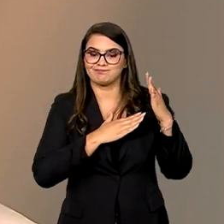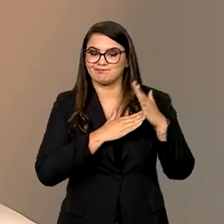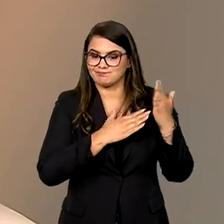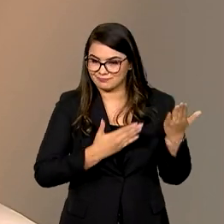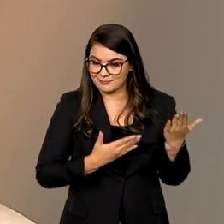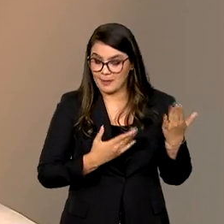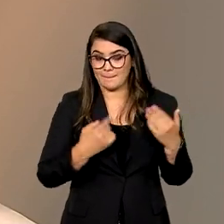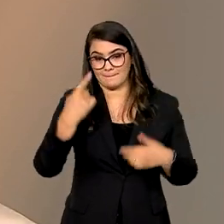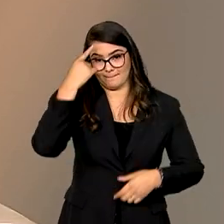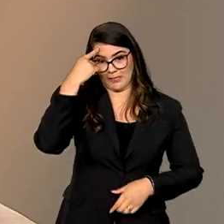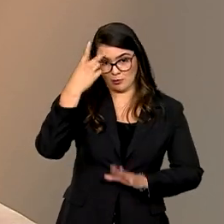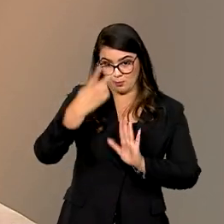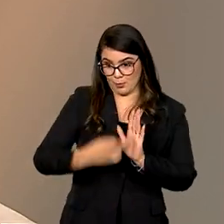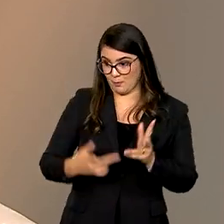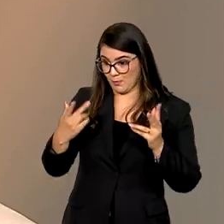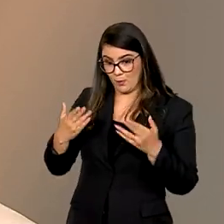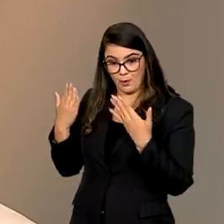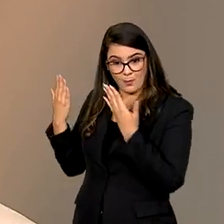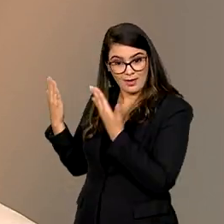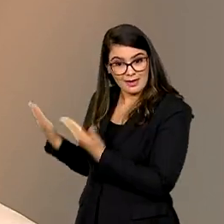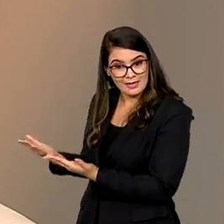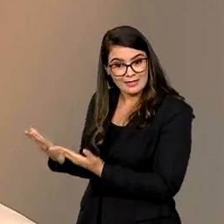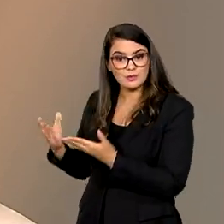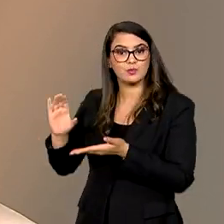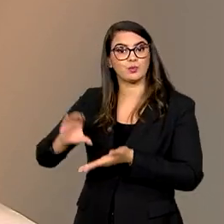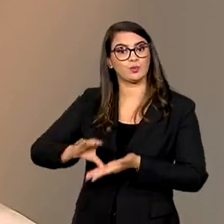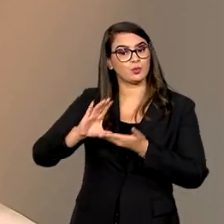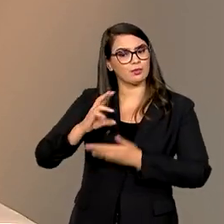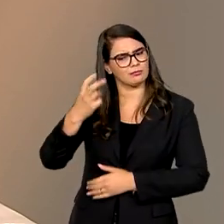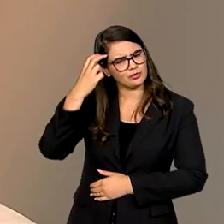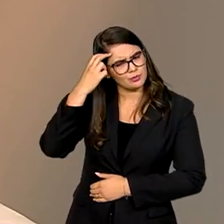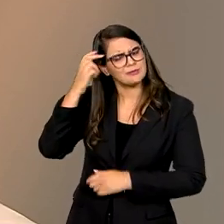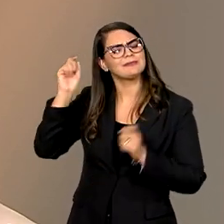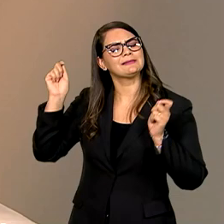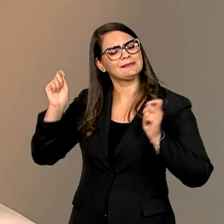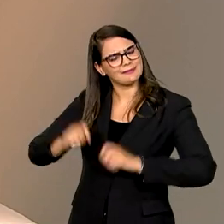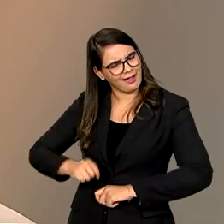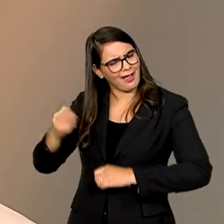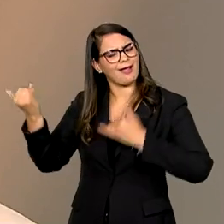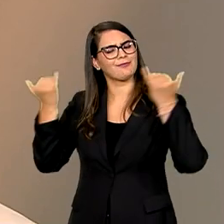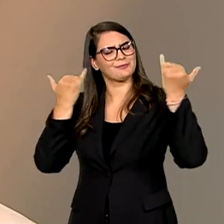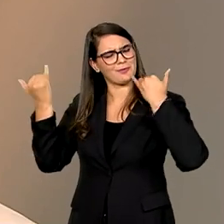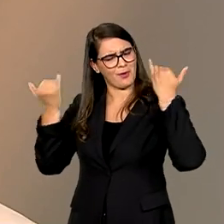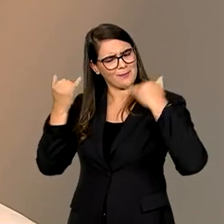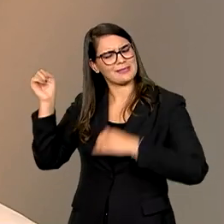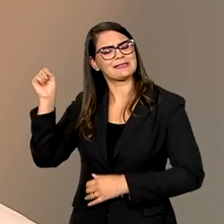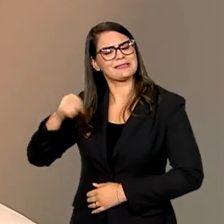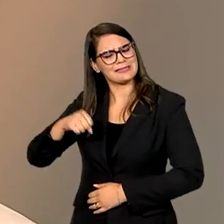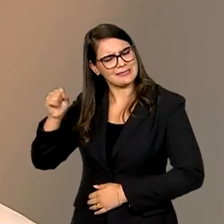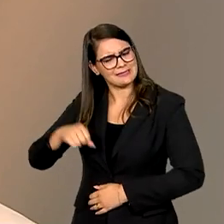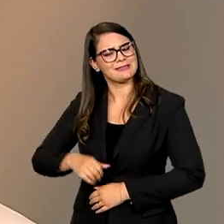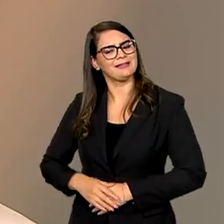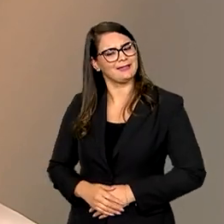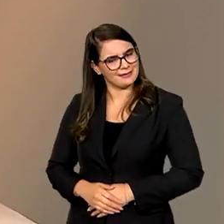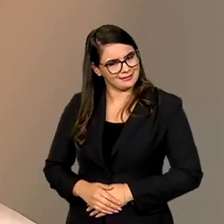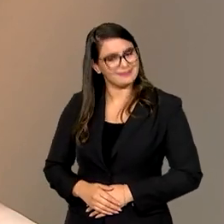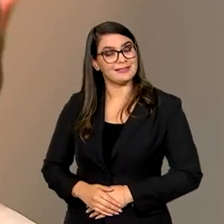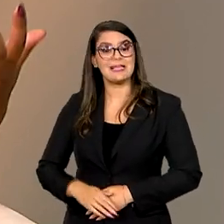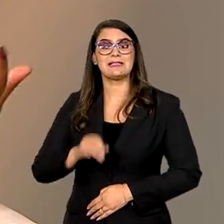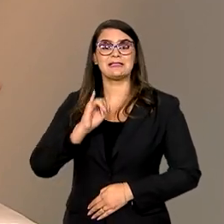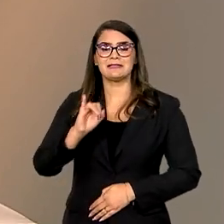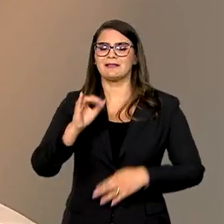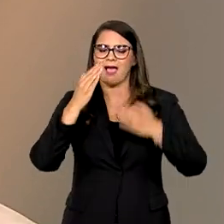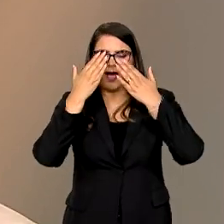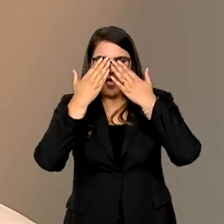gente pensa num programa como esse dos comitês de cultura, você possibilita a informação dessas possibilidades, né? Se